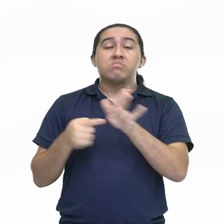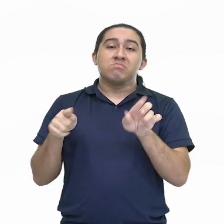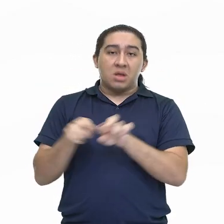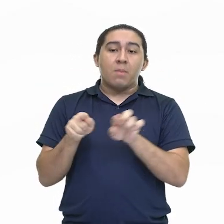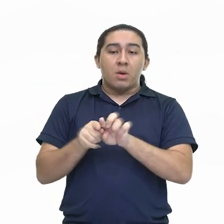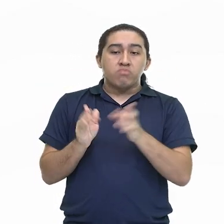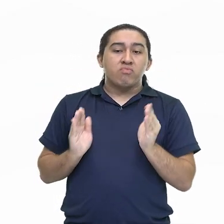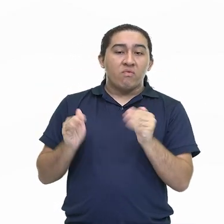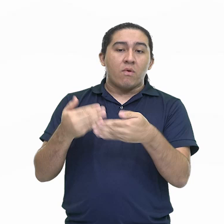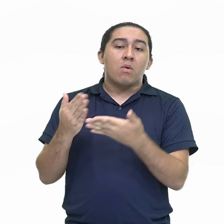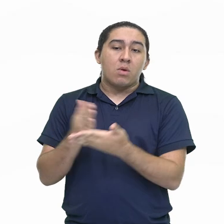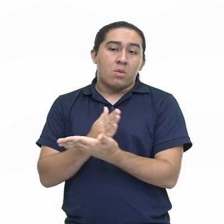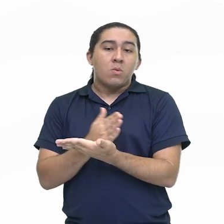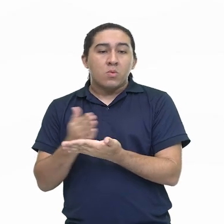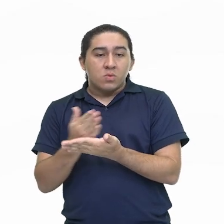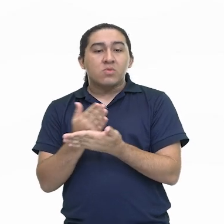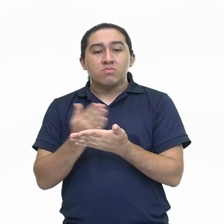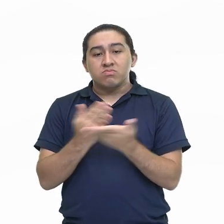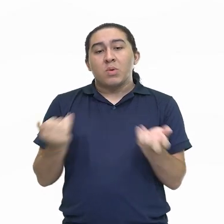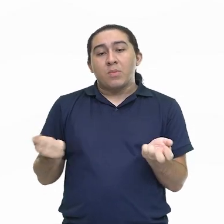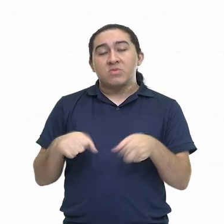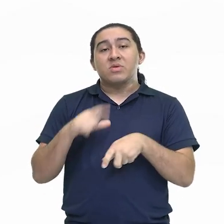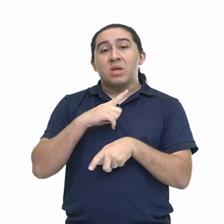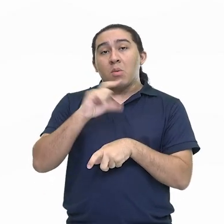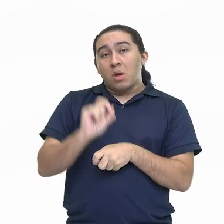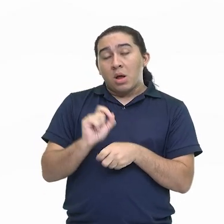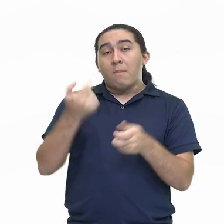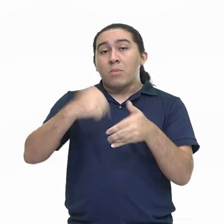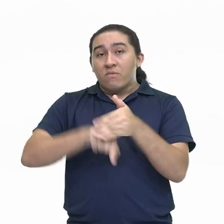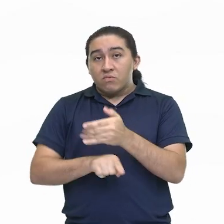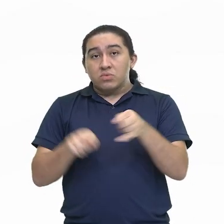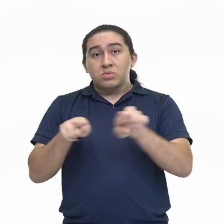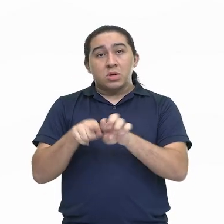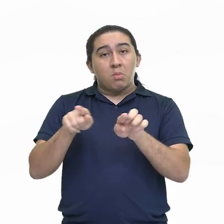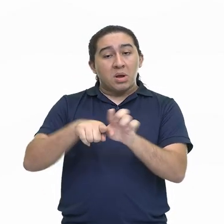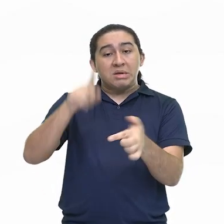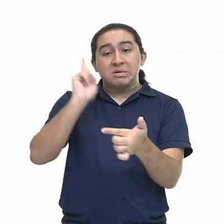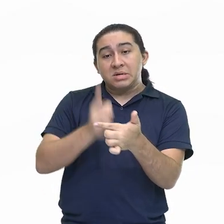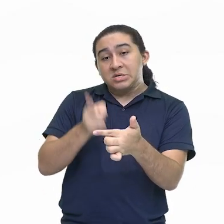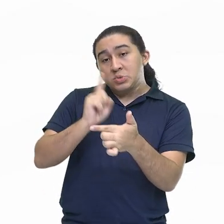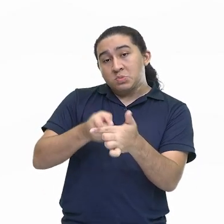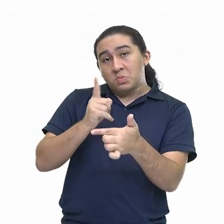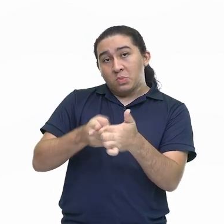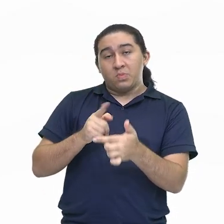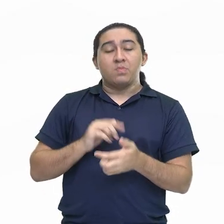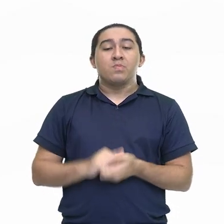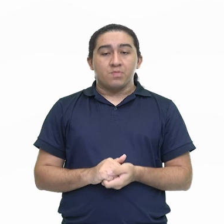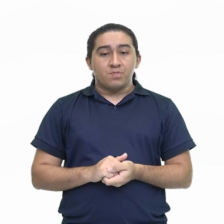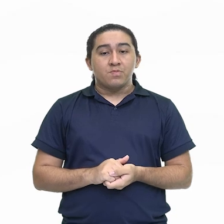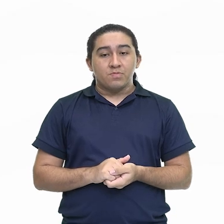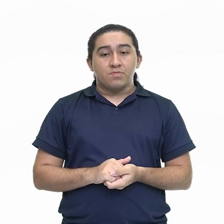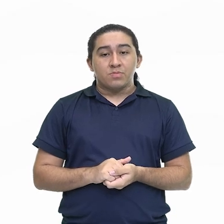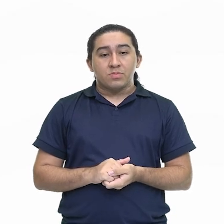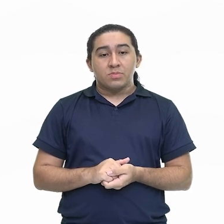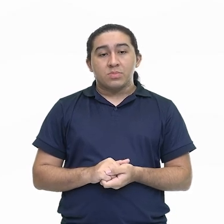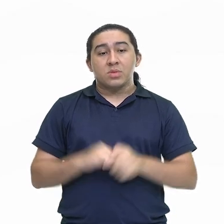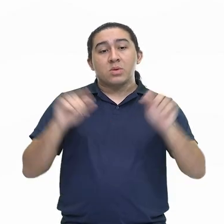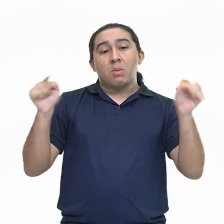com determinado enfoque de modo mais aprofundado e crítico,